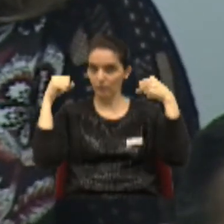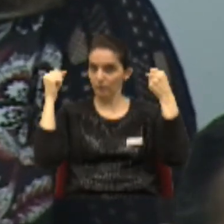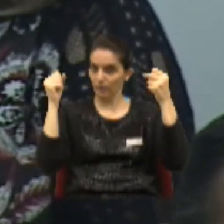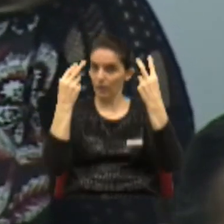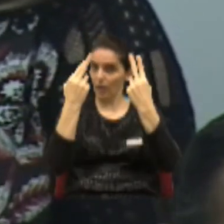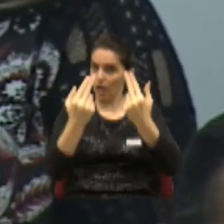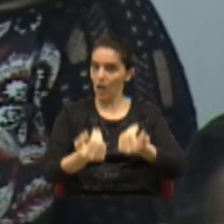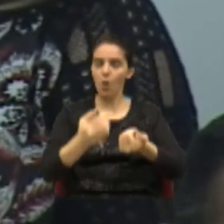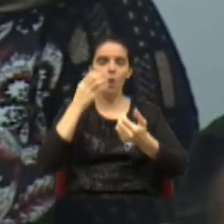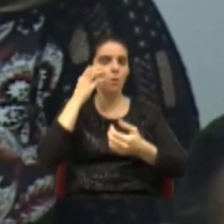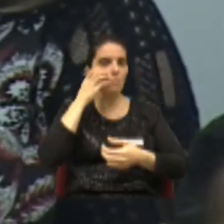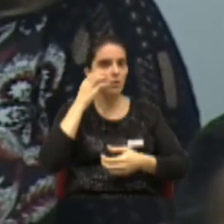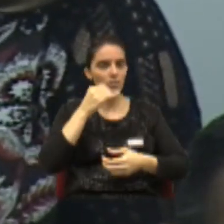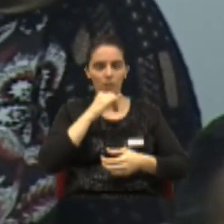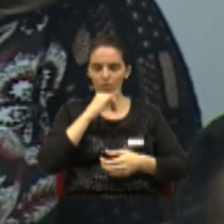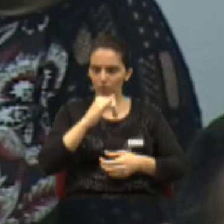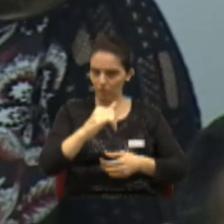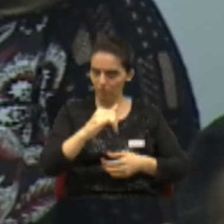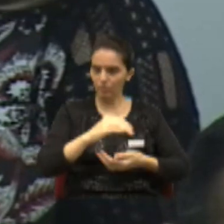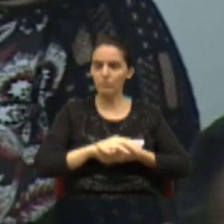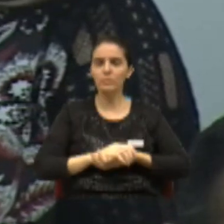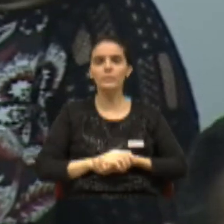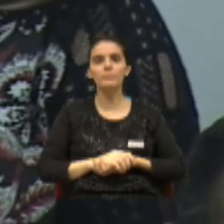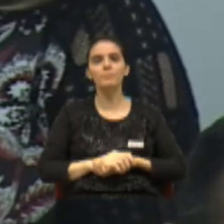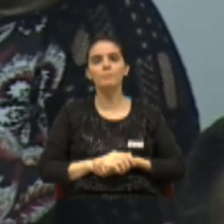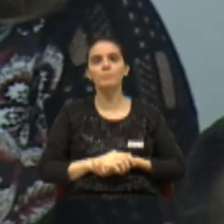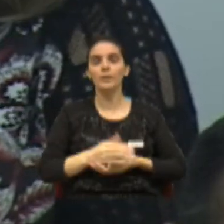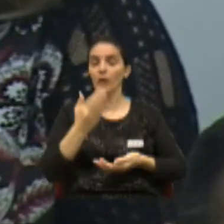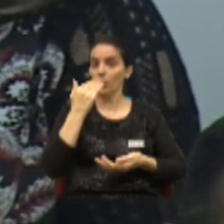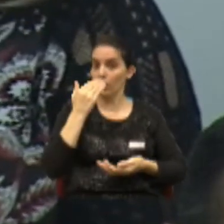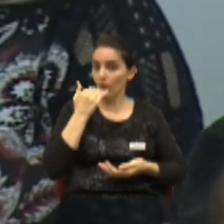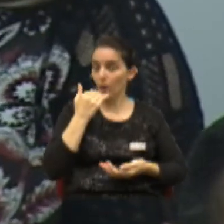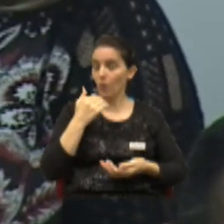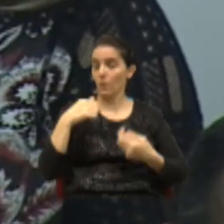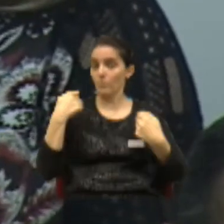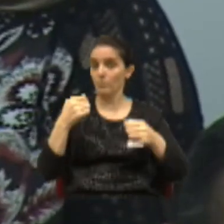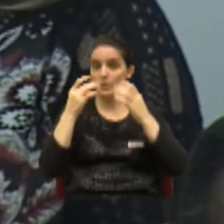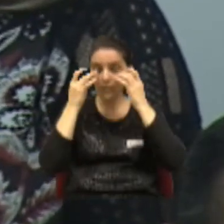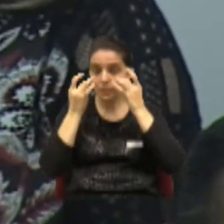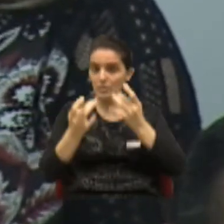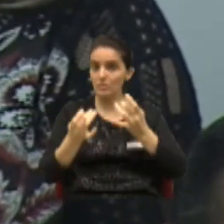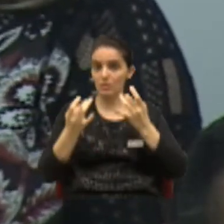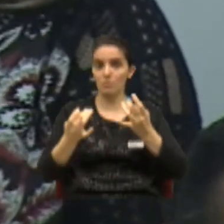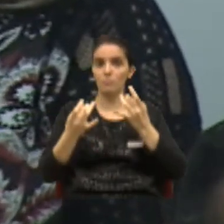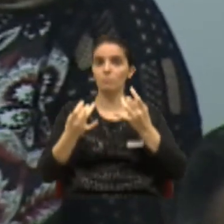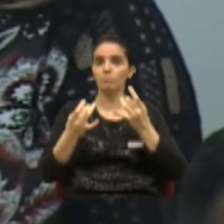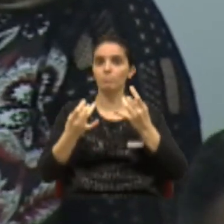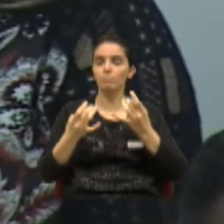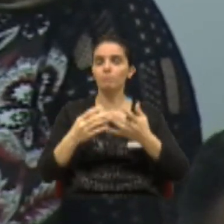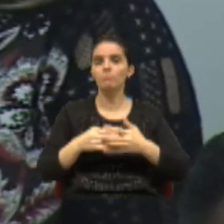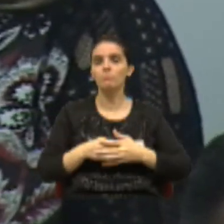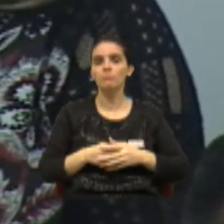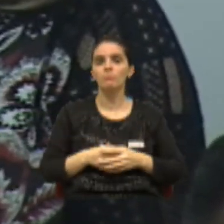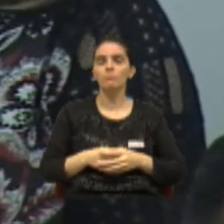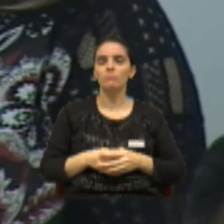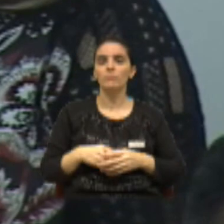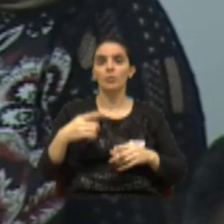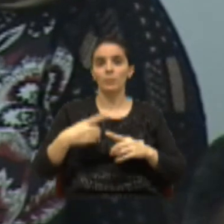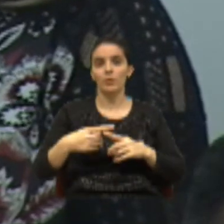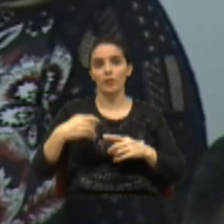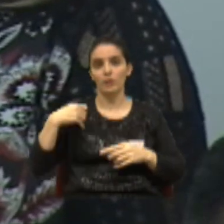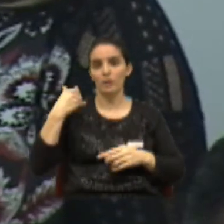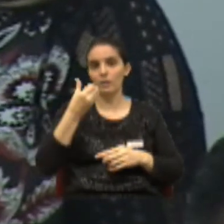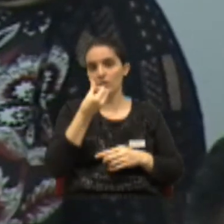Marcelo comentou, estar sempre atento aos exercícios, à própria alimentação, não é? ter esse olhar aí, porque hoje com